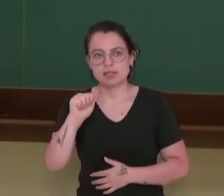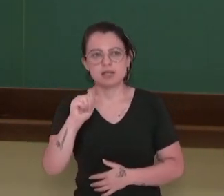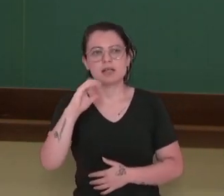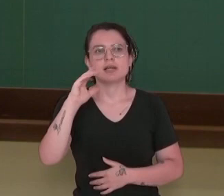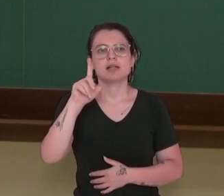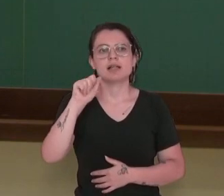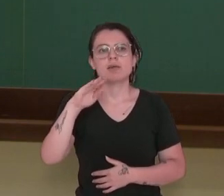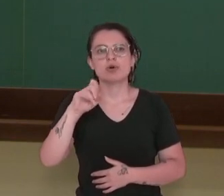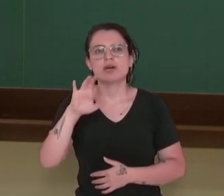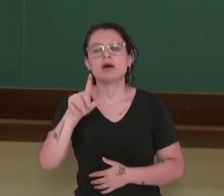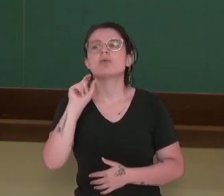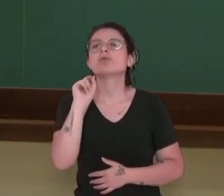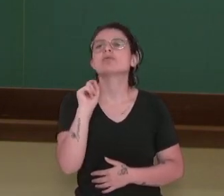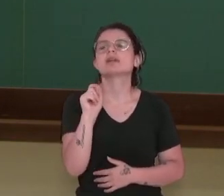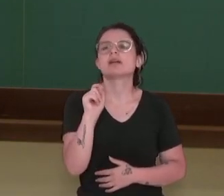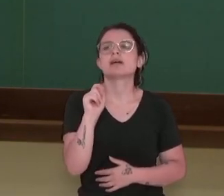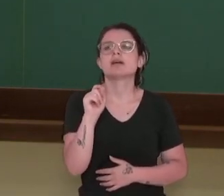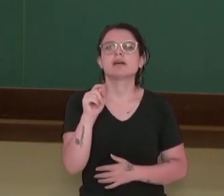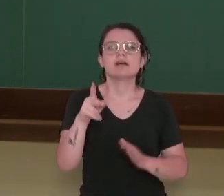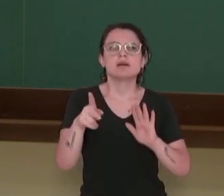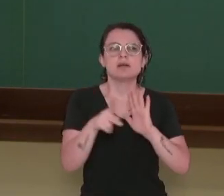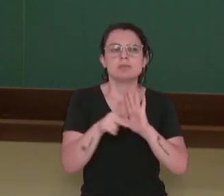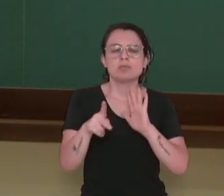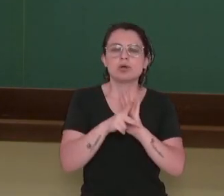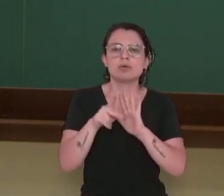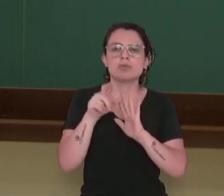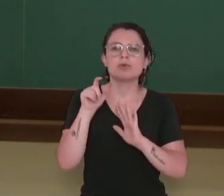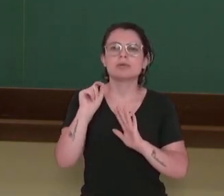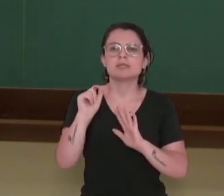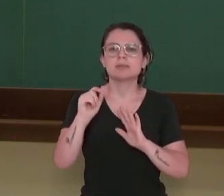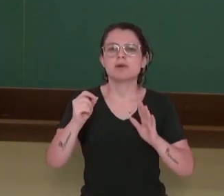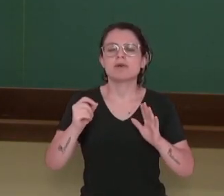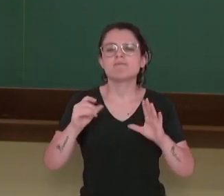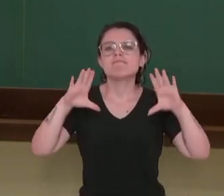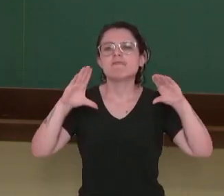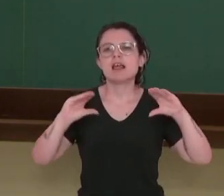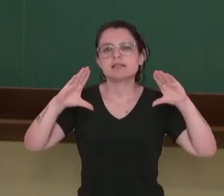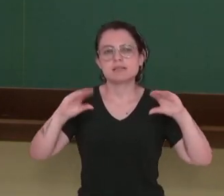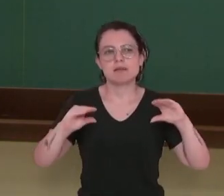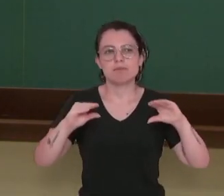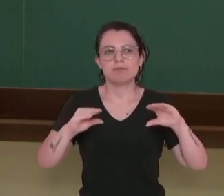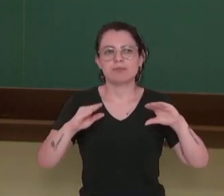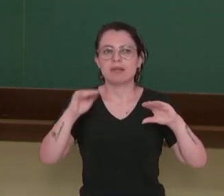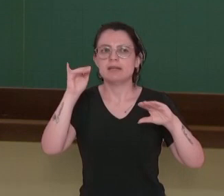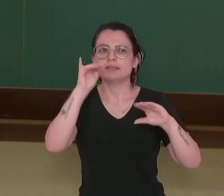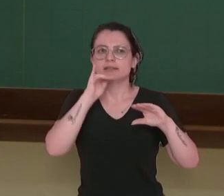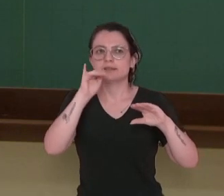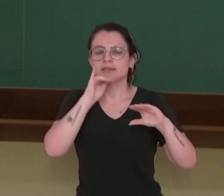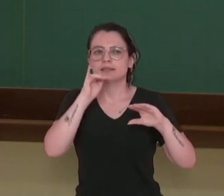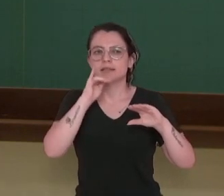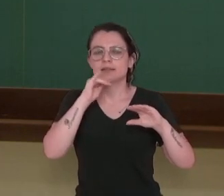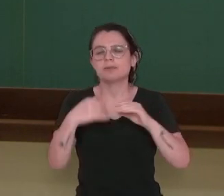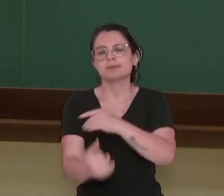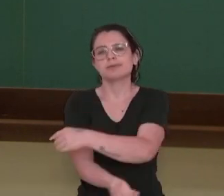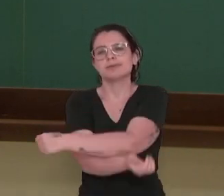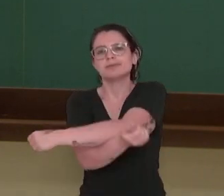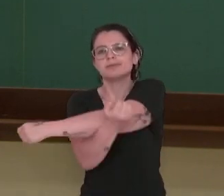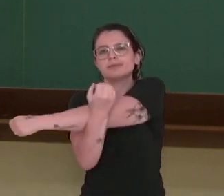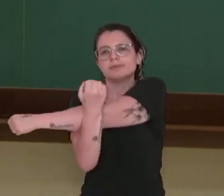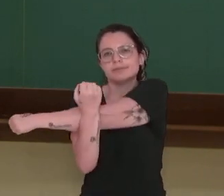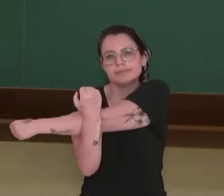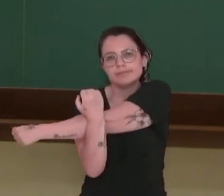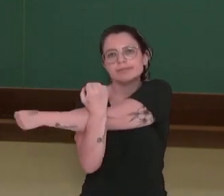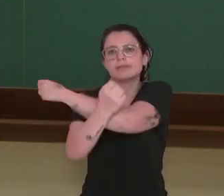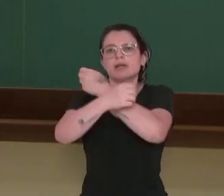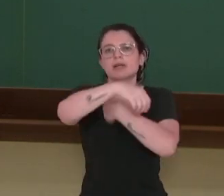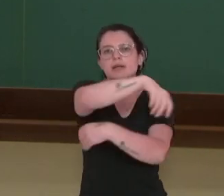outro sentido, ela desenvolve principalmente ali a desenvoltura da flexibilidade. Então, a ginástica laboral busca criar um espaço no qual